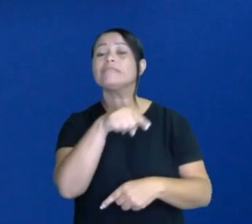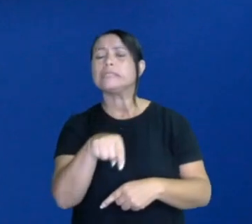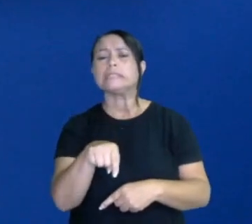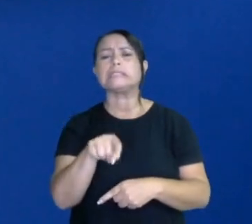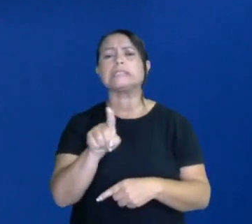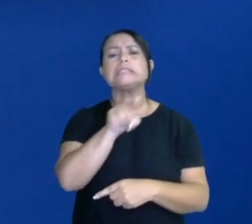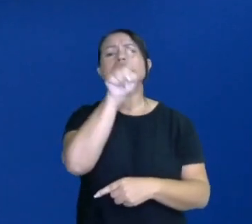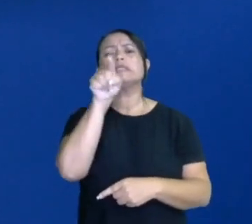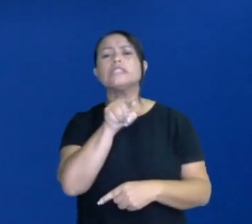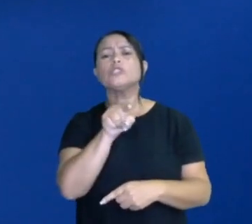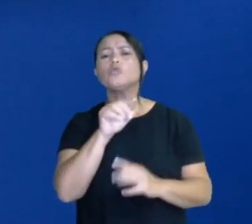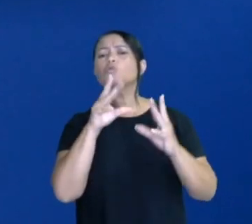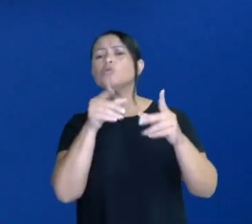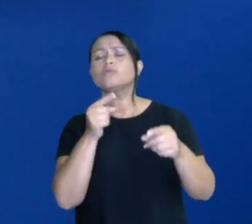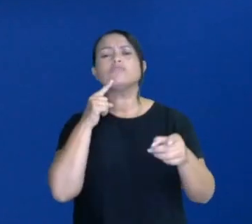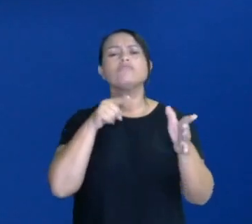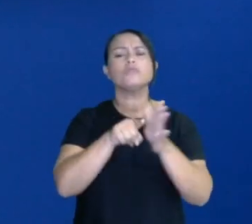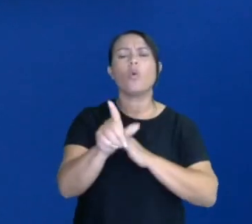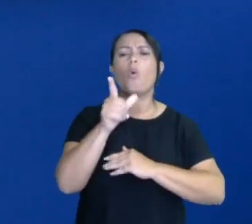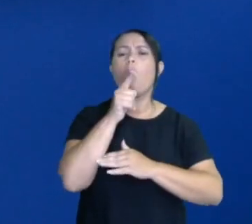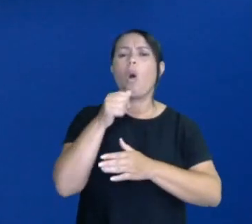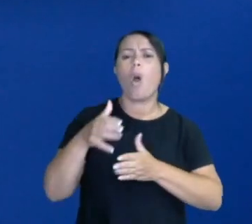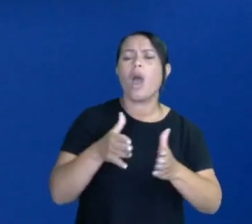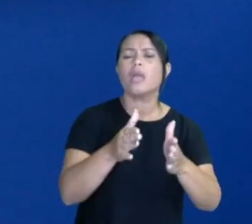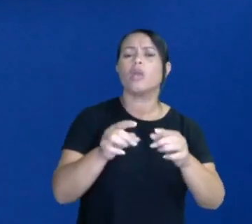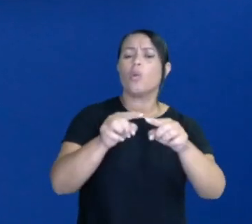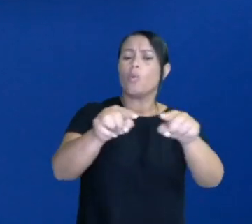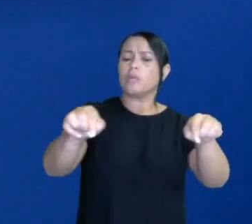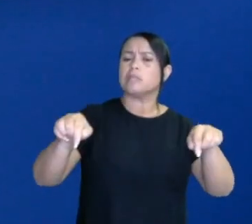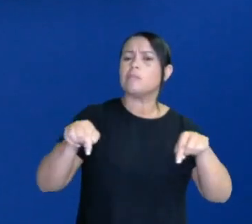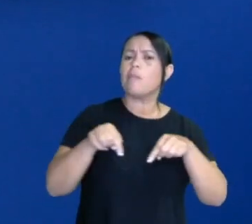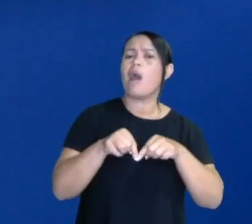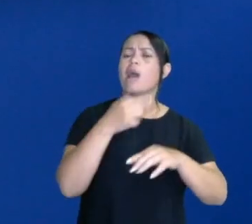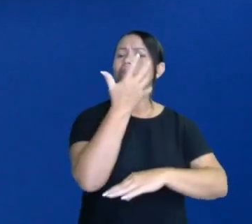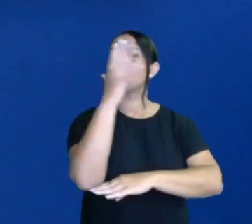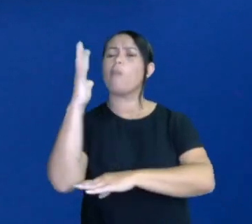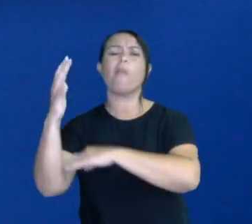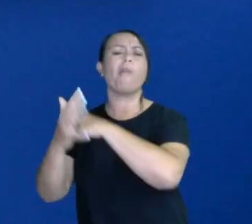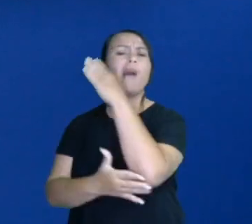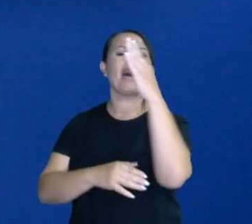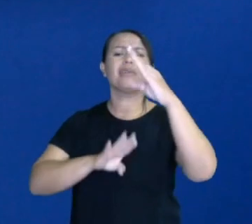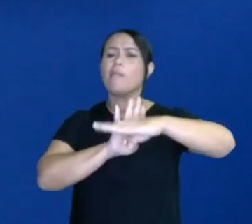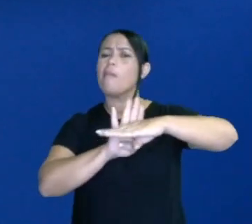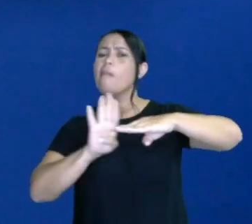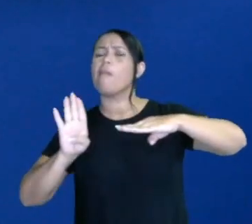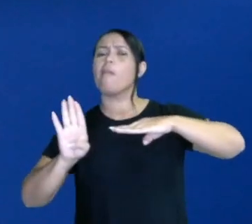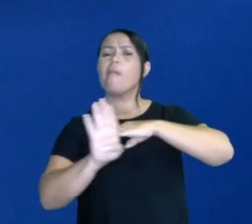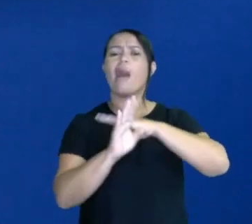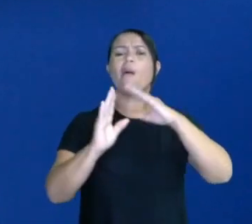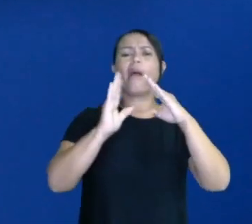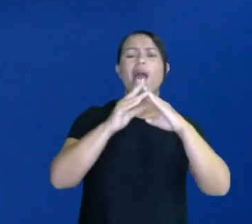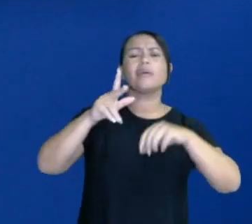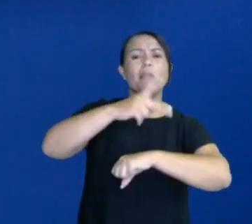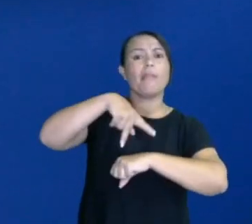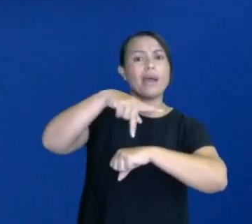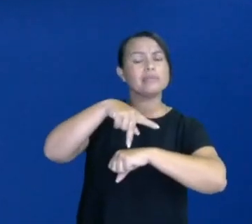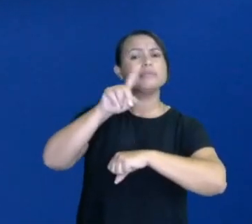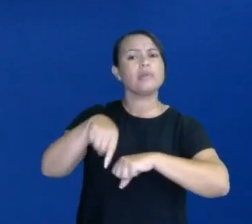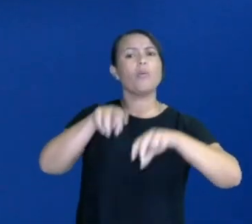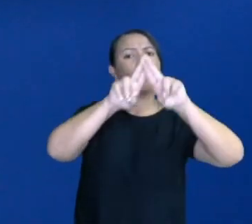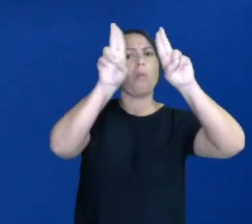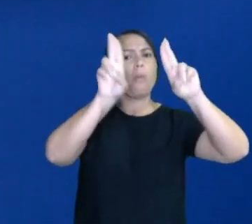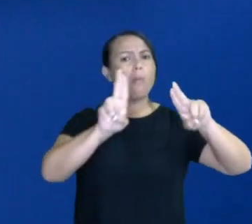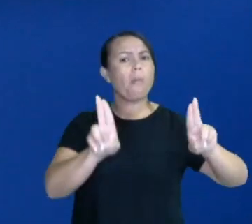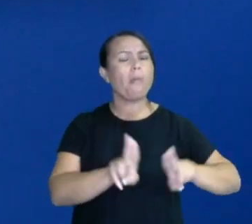você observar, rio, espaços, matas, bairros, casas, países. Então, os mapas,